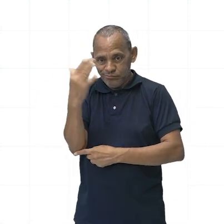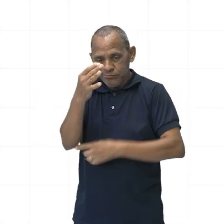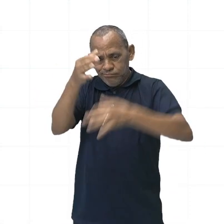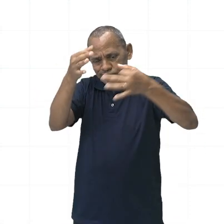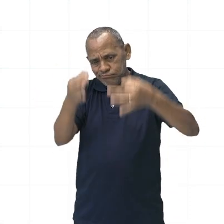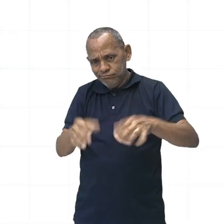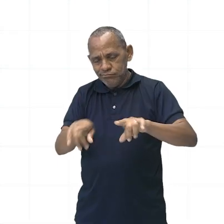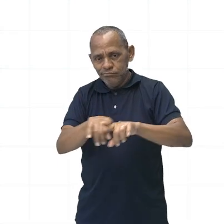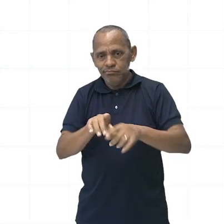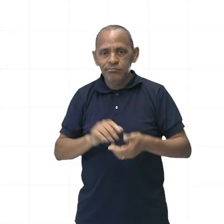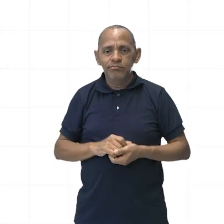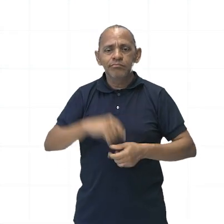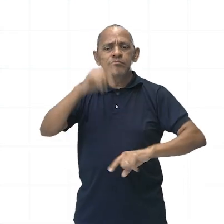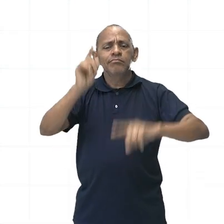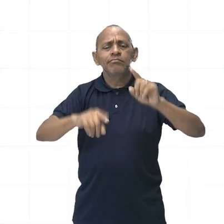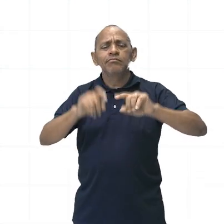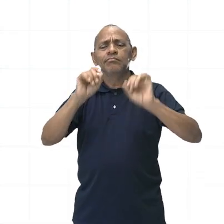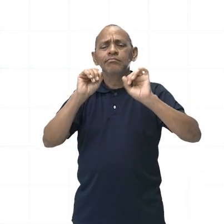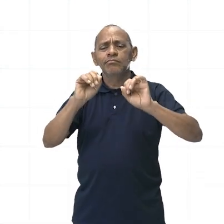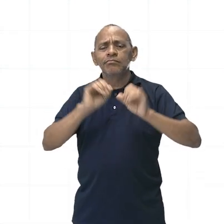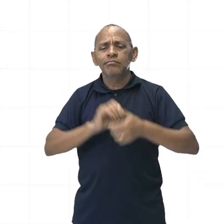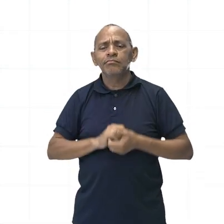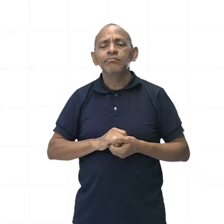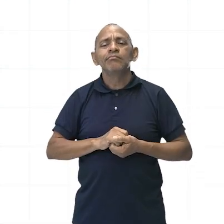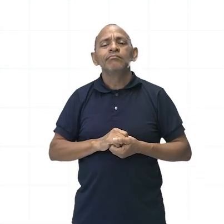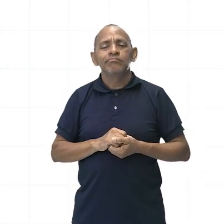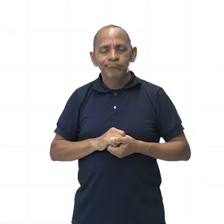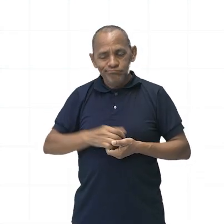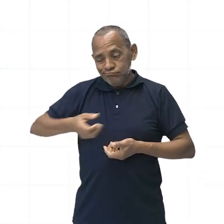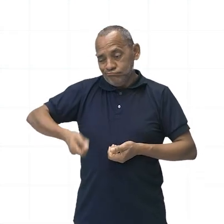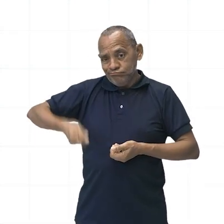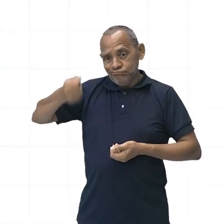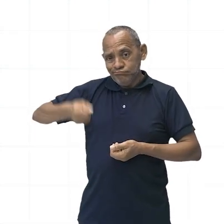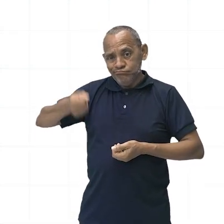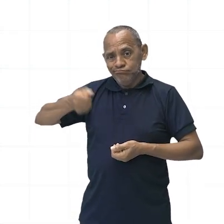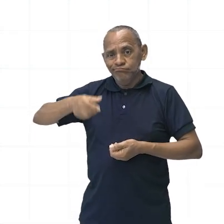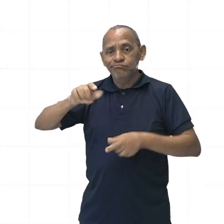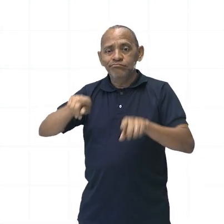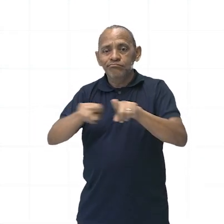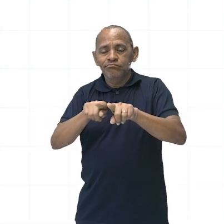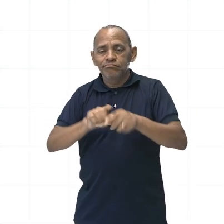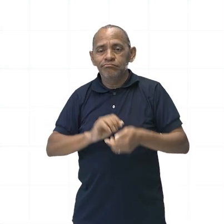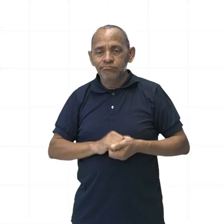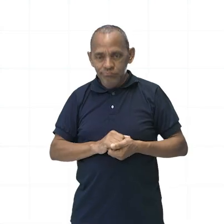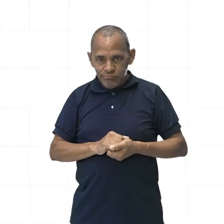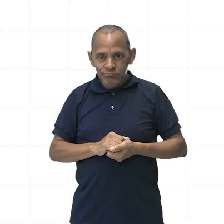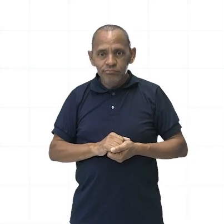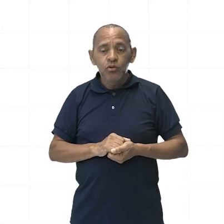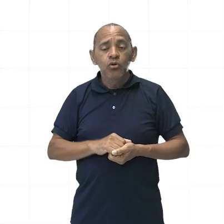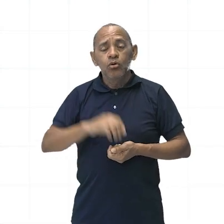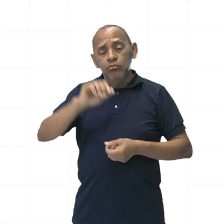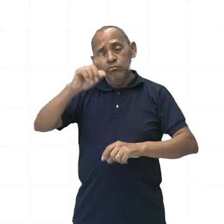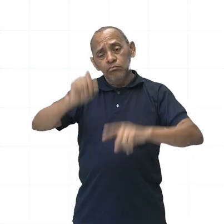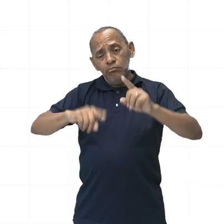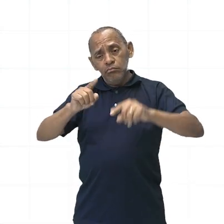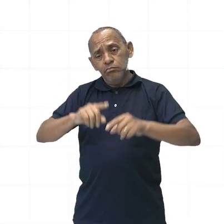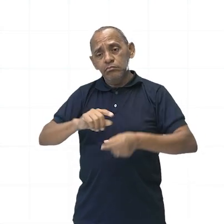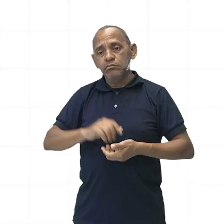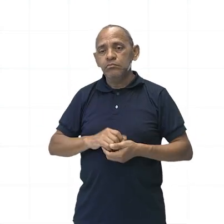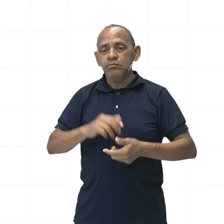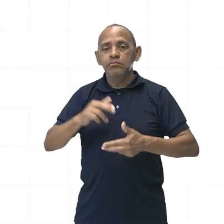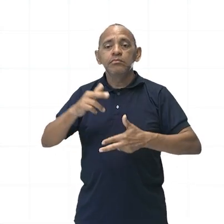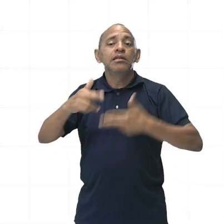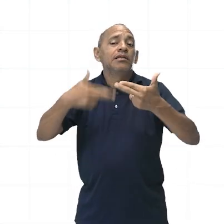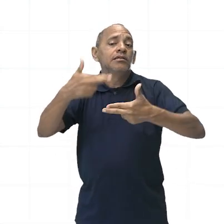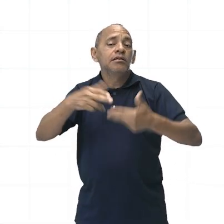corretos. Que produtos? Aqueles com embalagens excessivas, por exemplo, ou feitos de materiais não